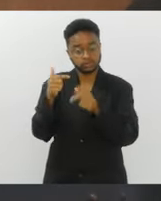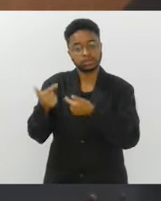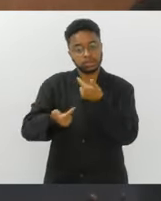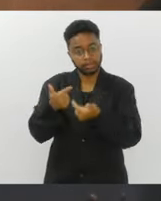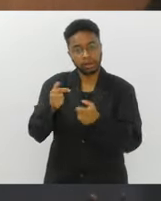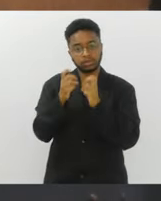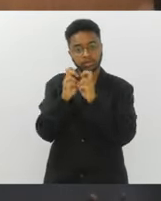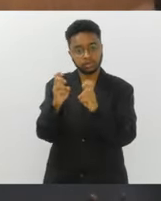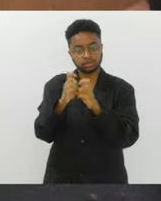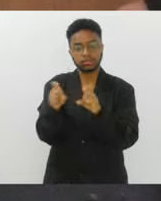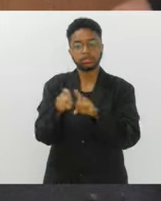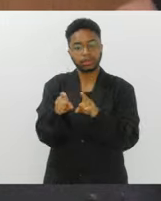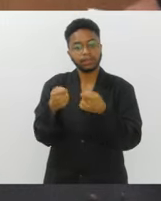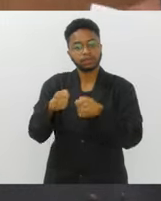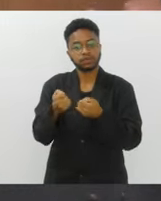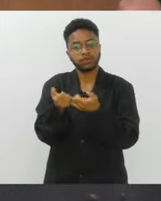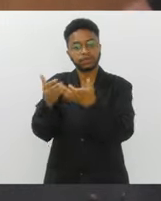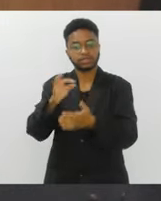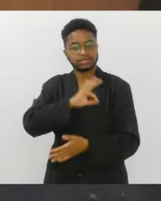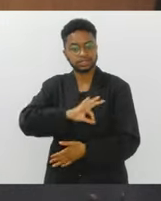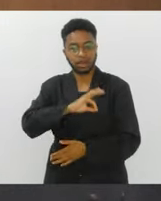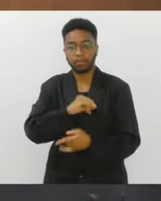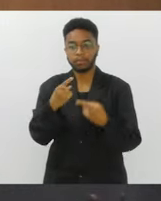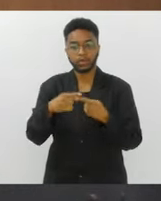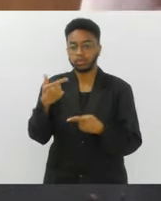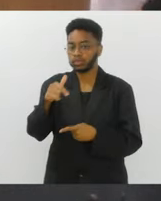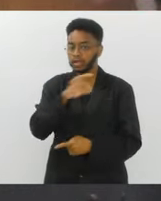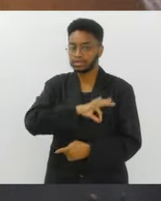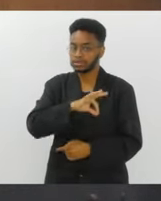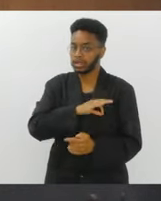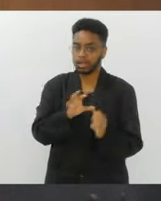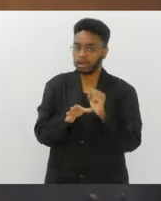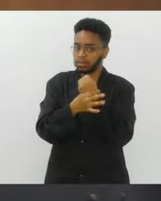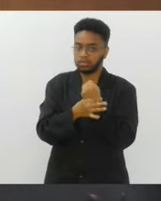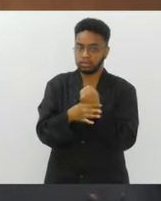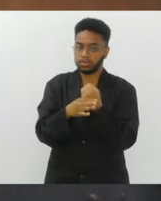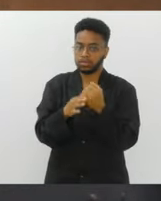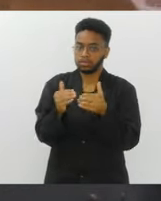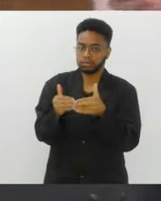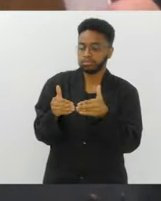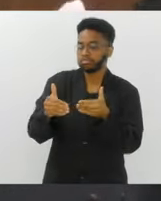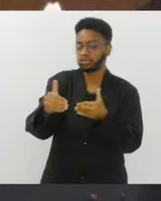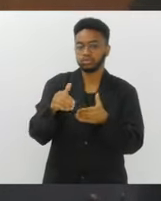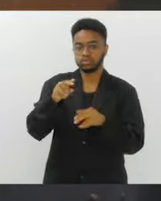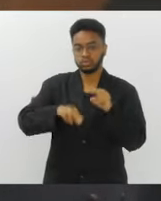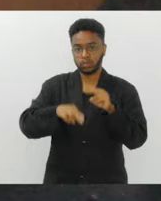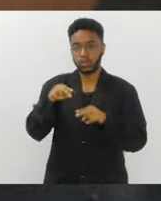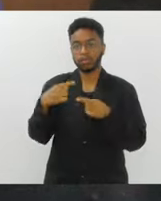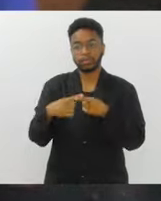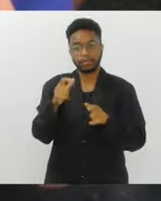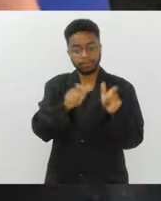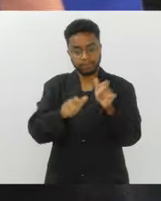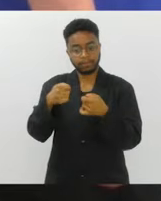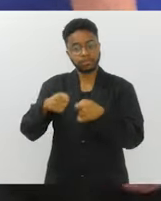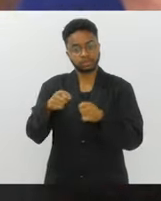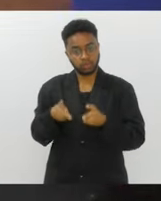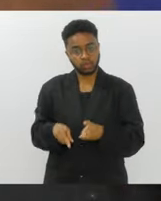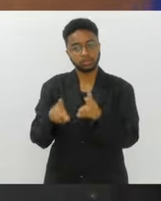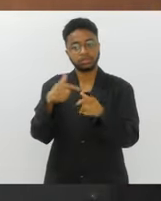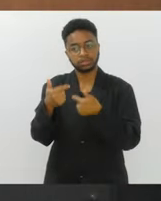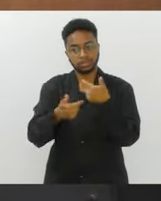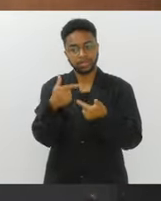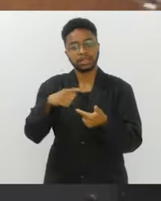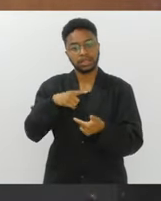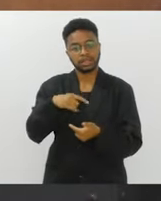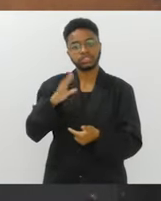transporte. Precisa garantir o salário. Não tem salário garantido para eles a partir de junho. Precisa garantir que esses trabalhadores continuem. Tem trabalhador de